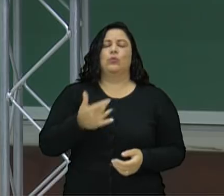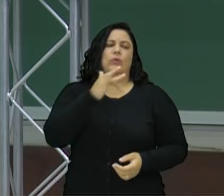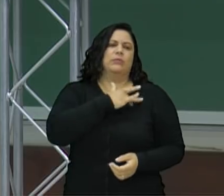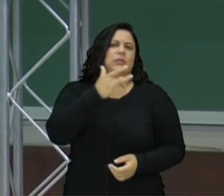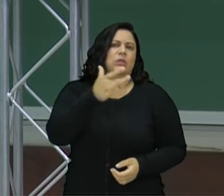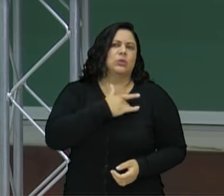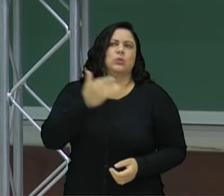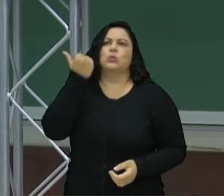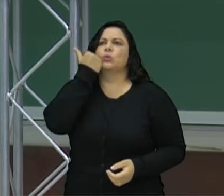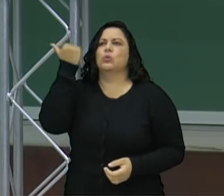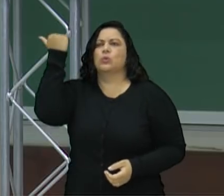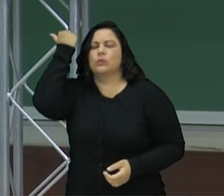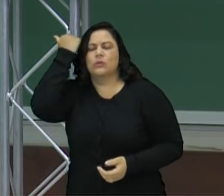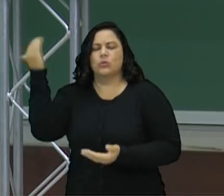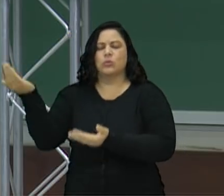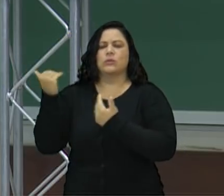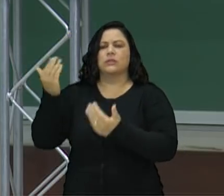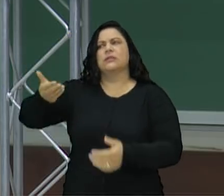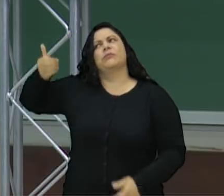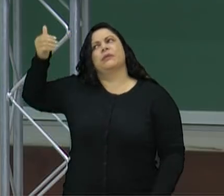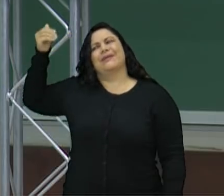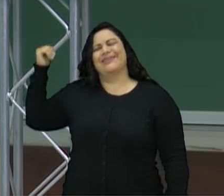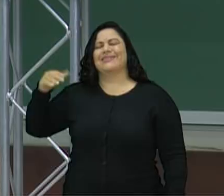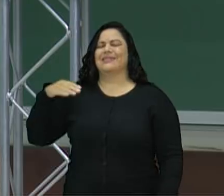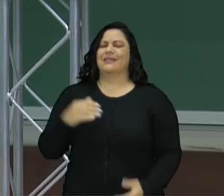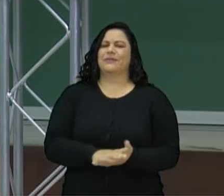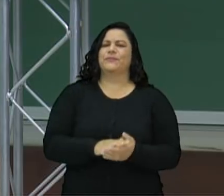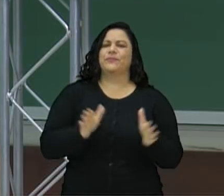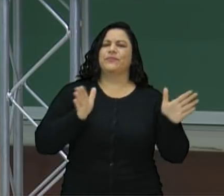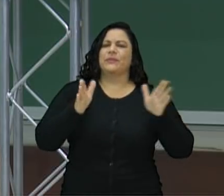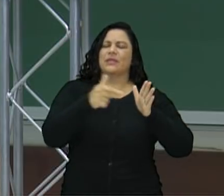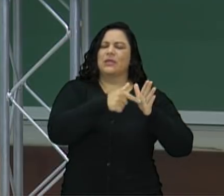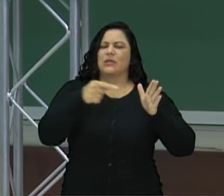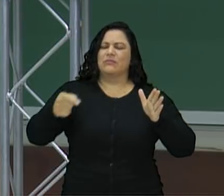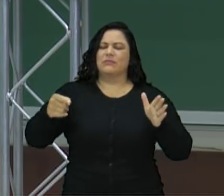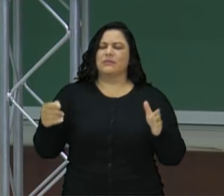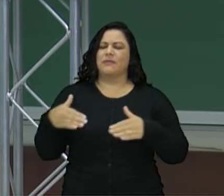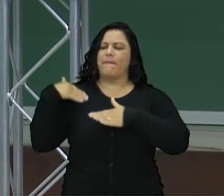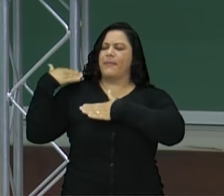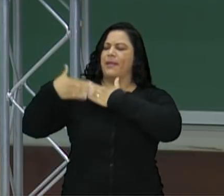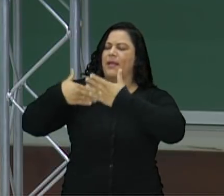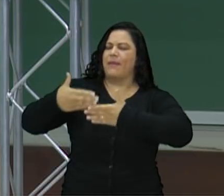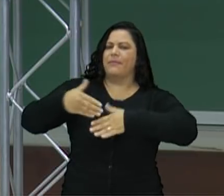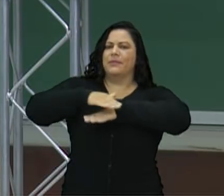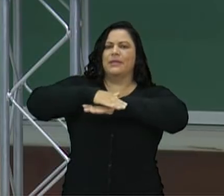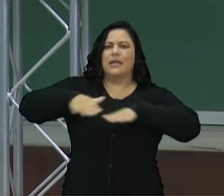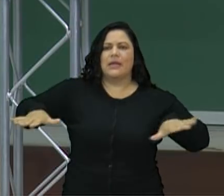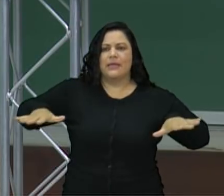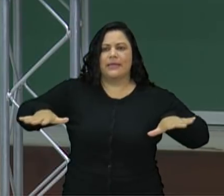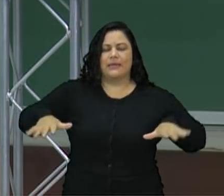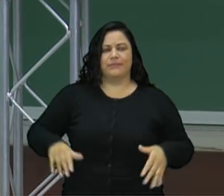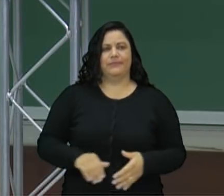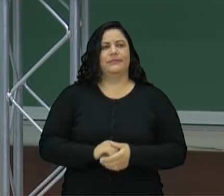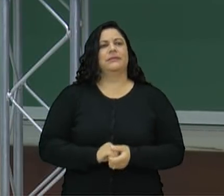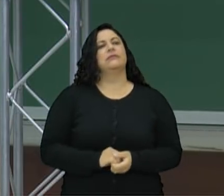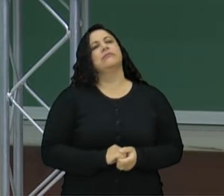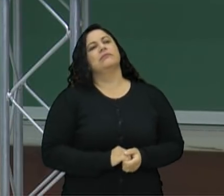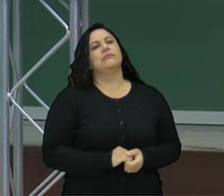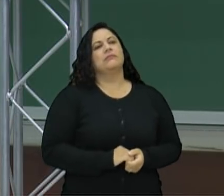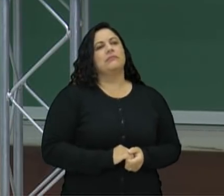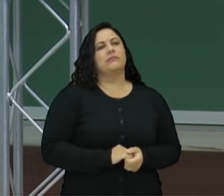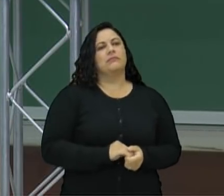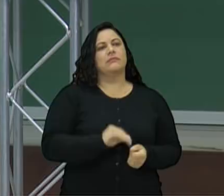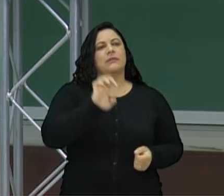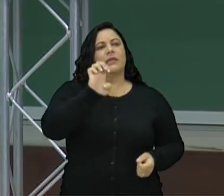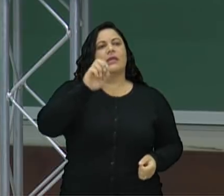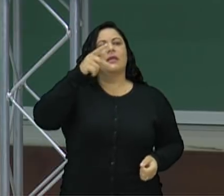é um conceito que remete a algo breve, que passa muito rápido, né? Transitório, muito momentâneo, certo? A